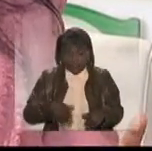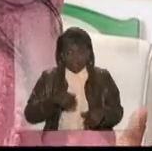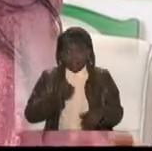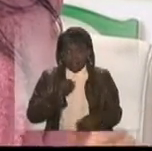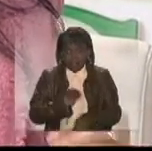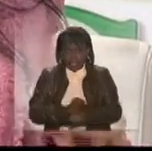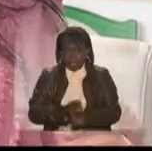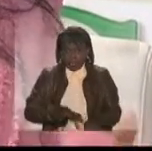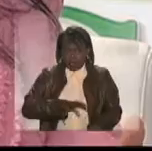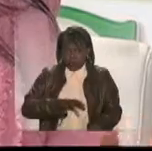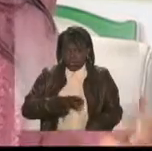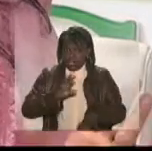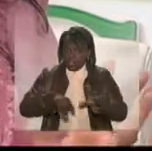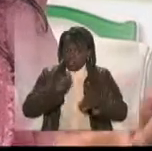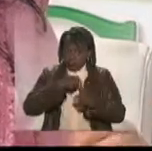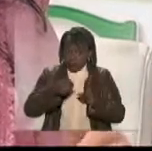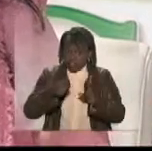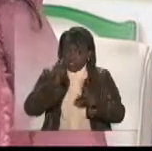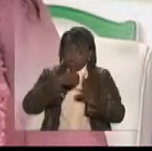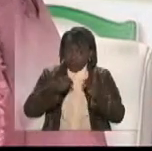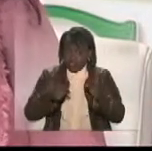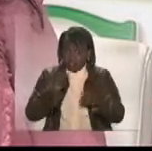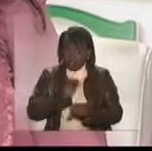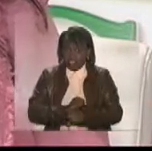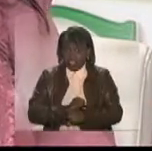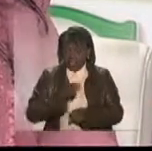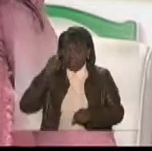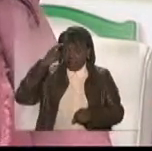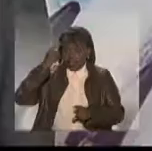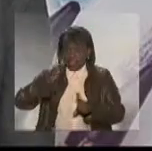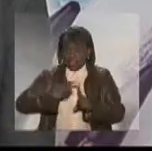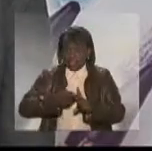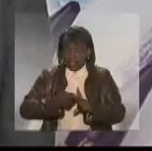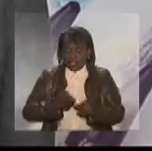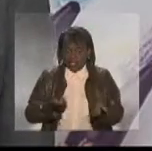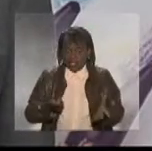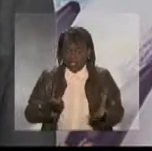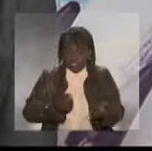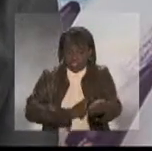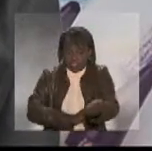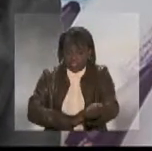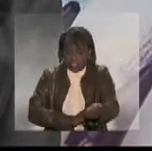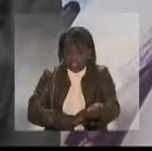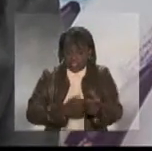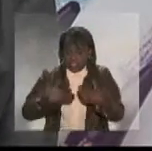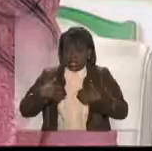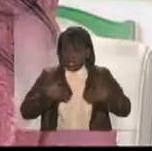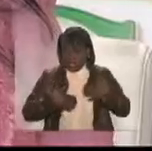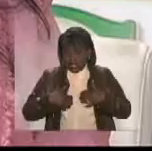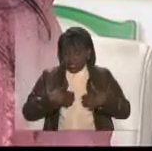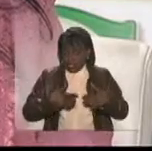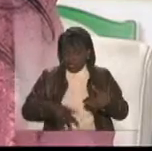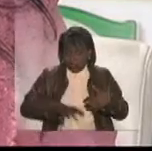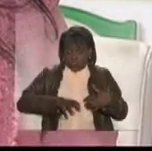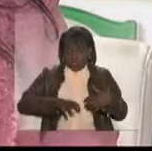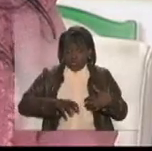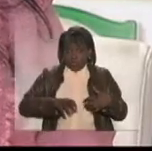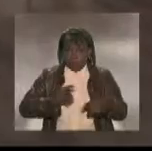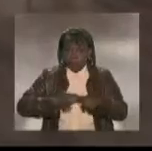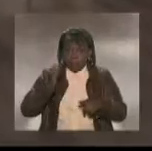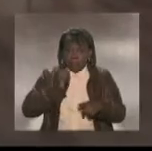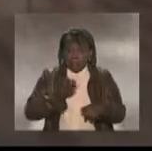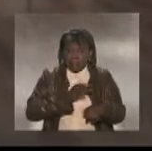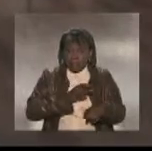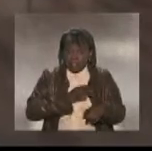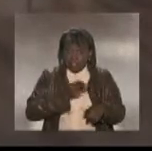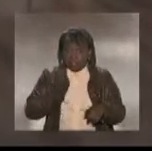tão cedo. Às vezes pode demorar 2, 3 meses. Enfim, E ela vai aí achar o que tá estresse, aí o grávida. hipotálamo identifica que o estresse é maior e não desce. Como ela tem medo